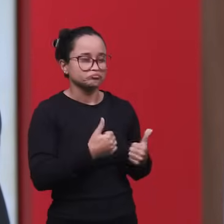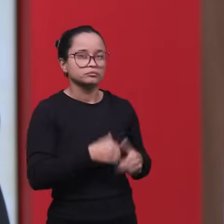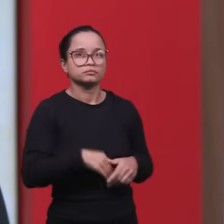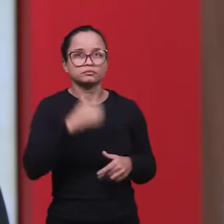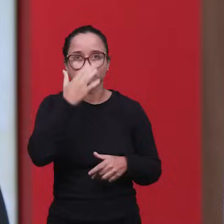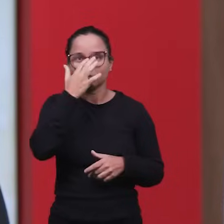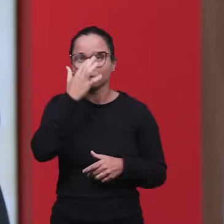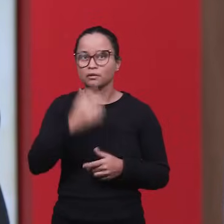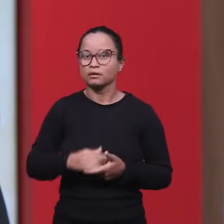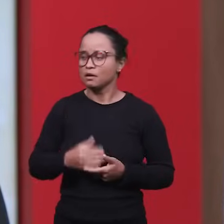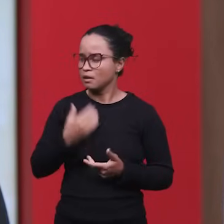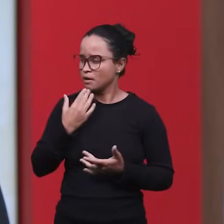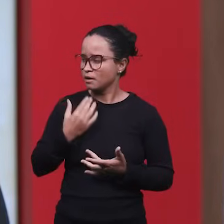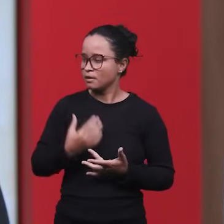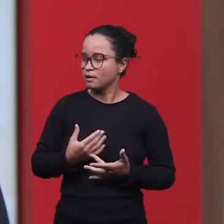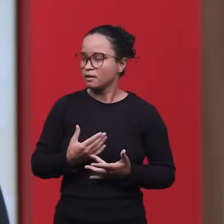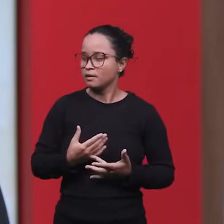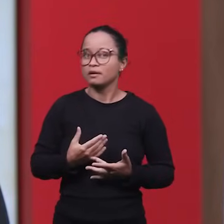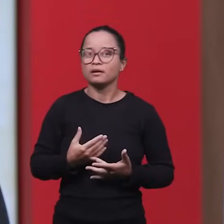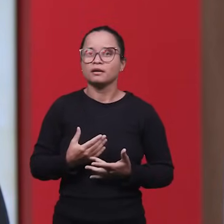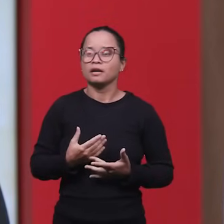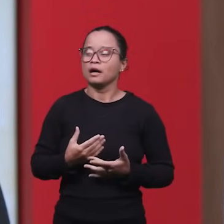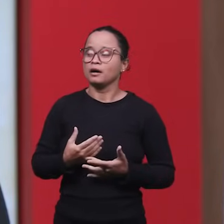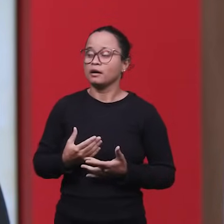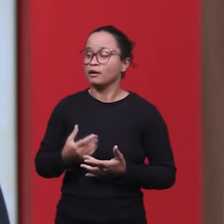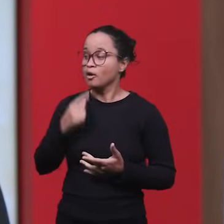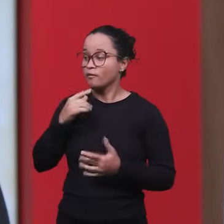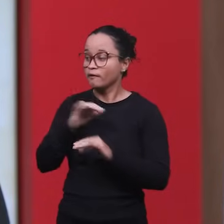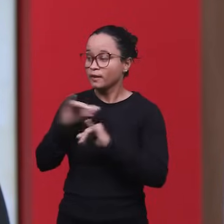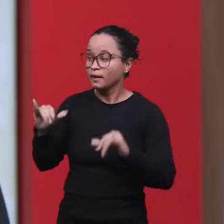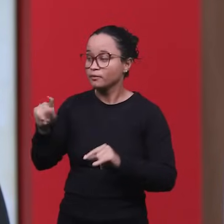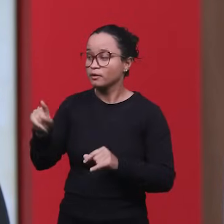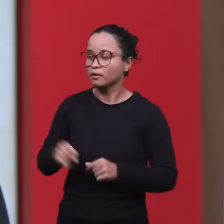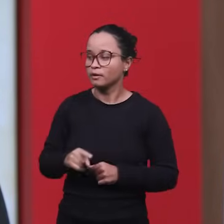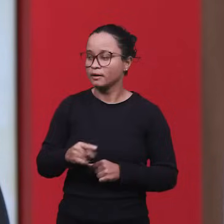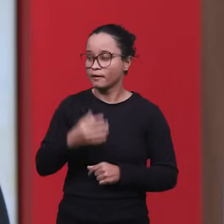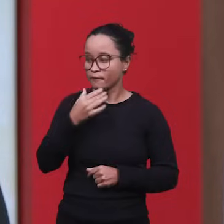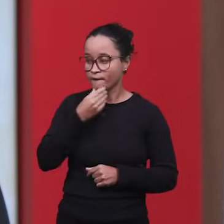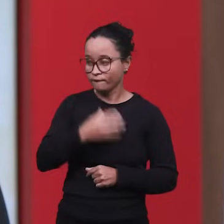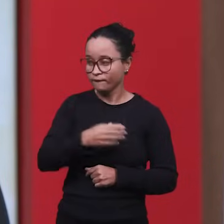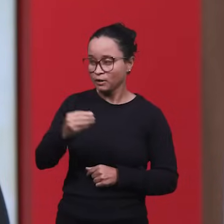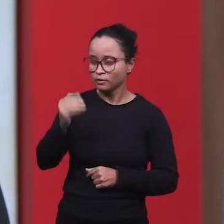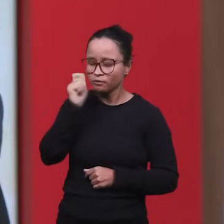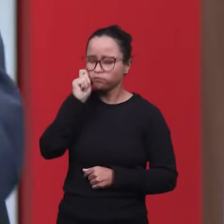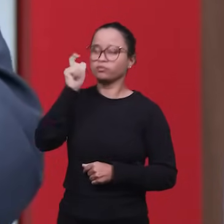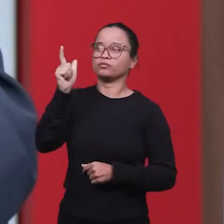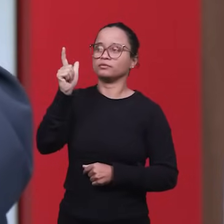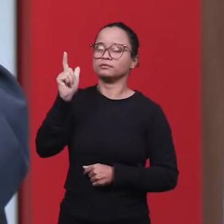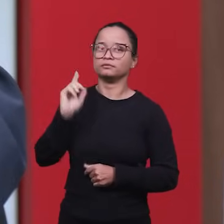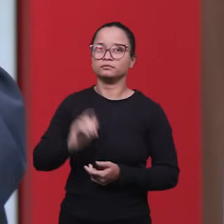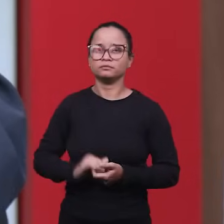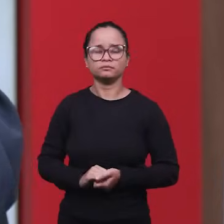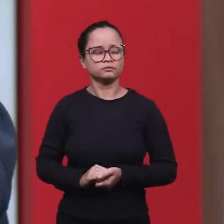Eu tenho uma surpresa para você. Ela: qual? Seu filho acordou.